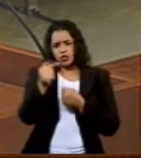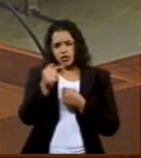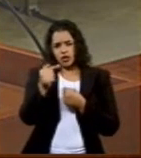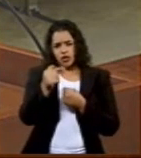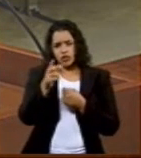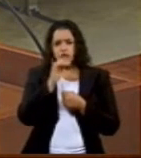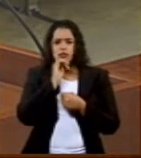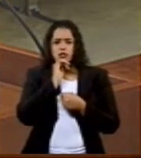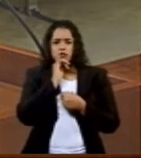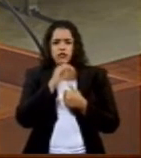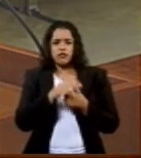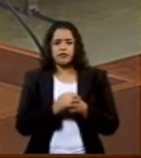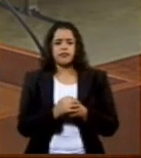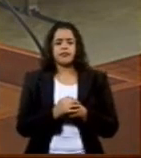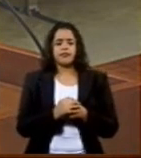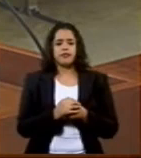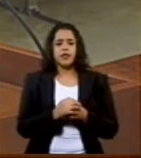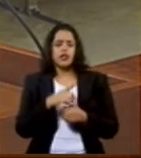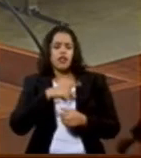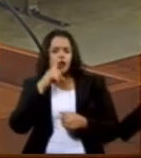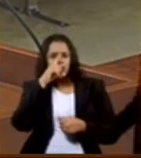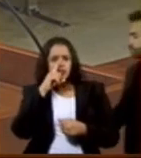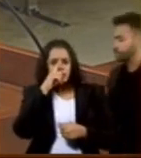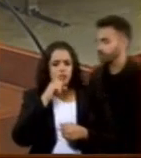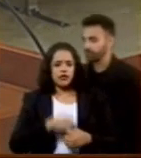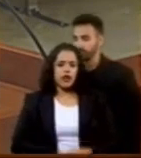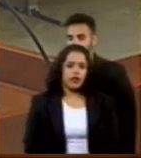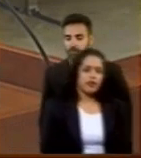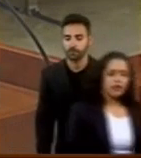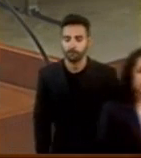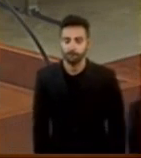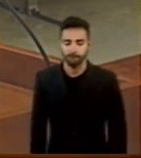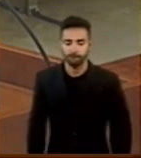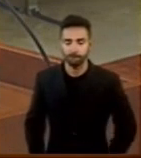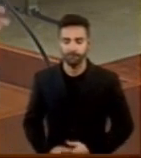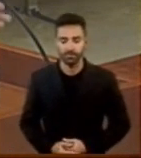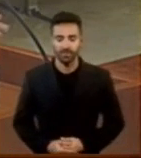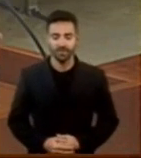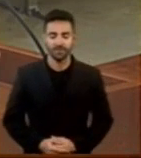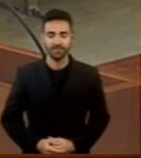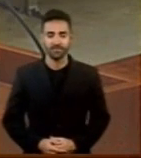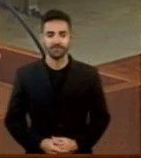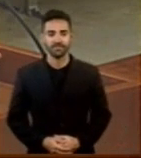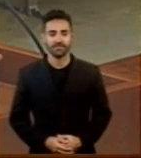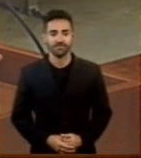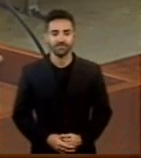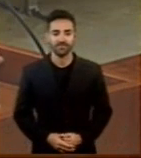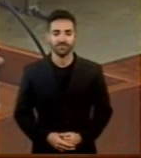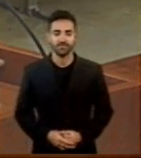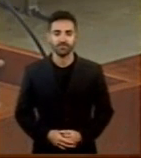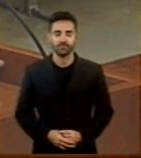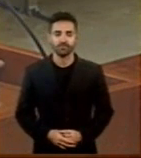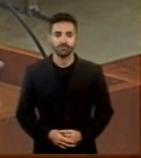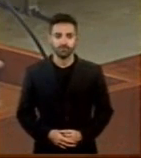inciso 23, adicionais de penosidade, periculosidade ou insalubridade, ela não contemplou adicional de